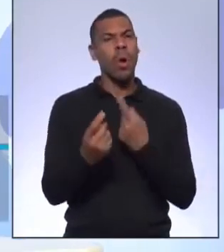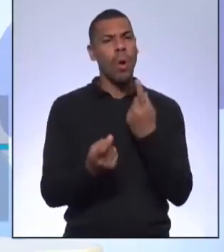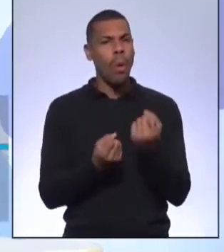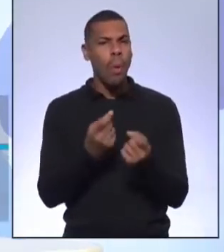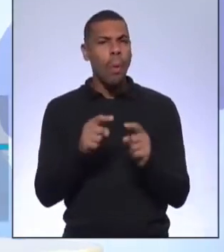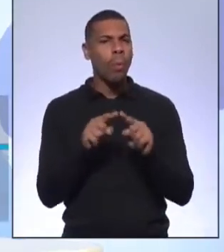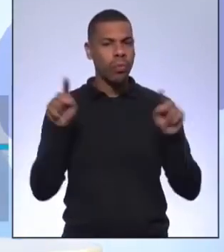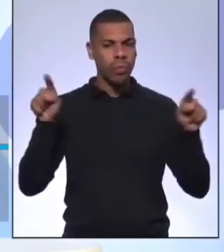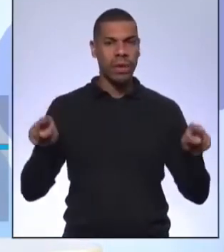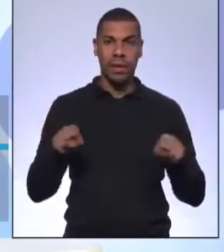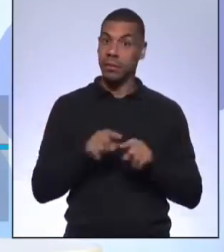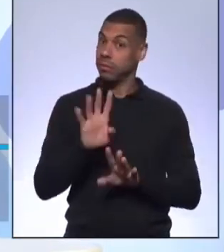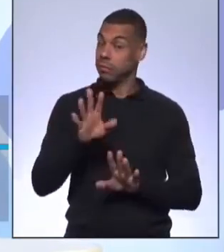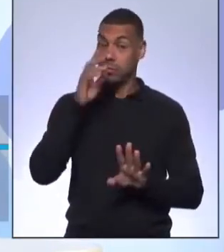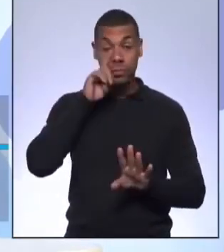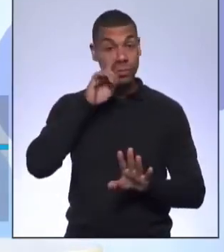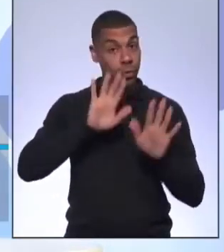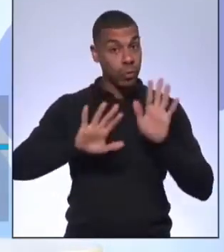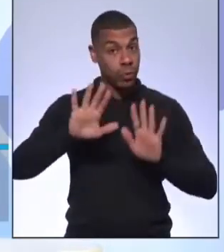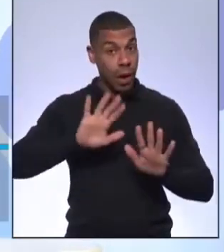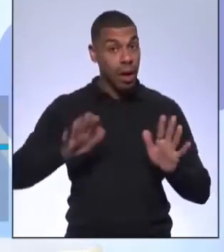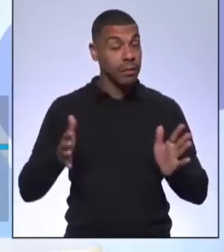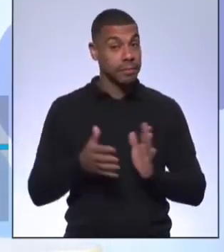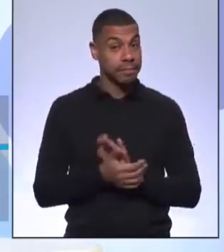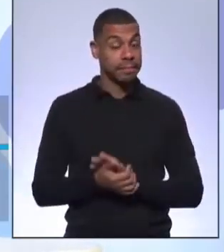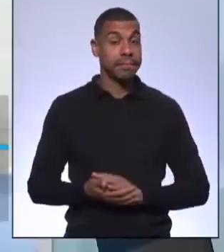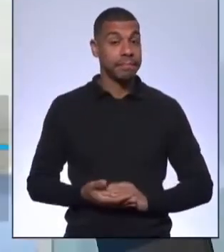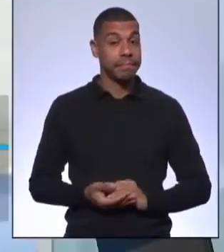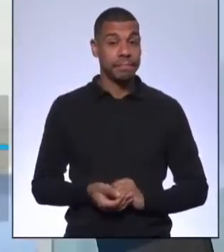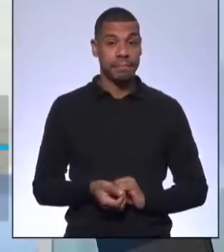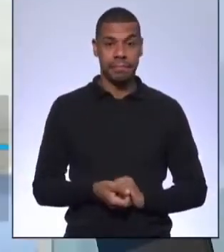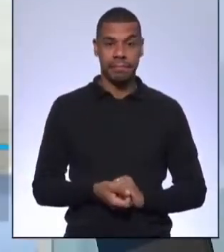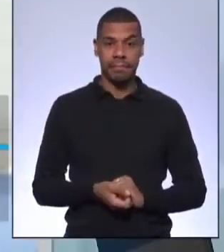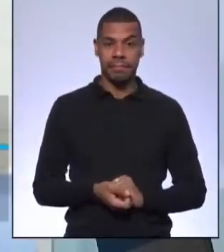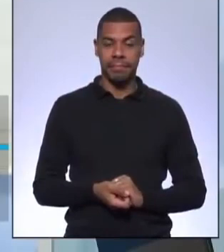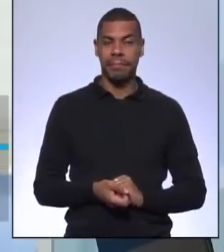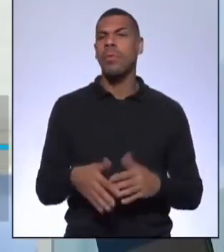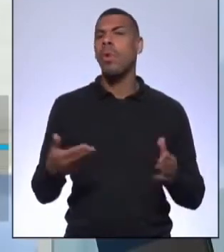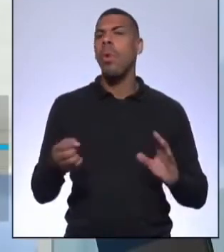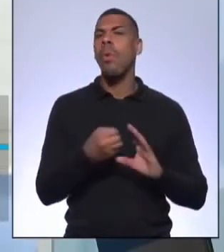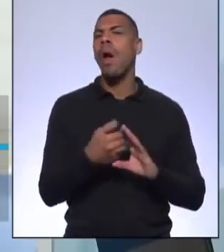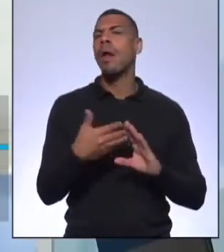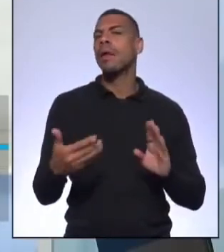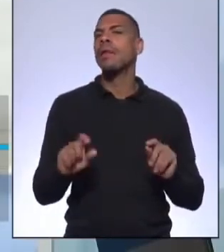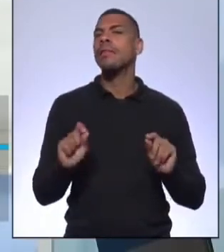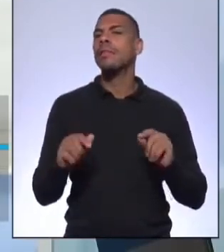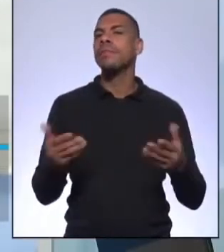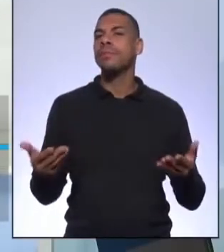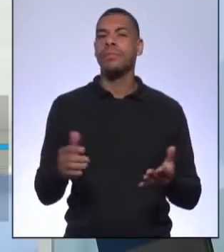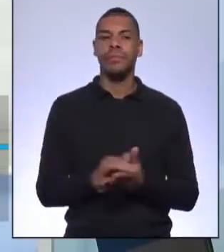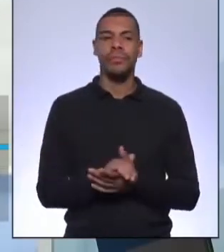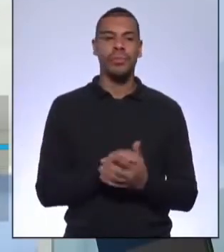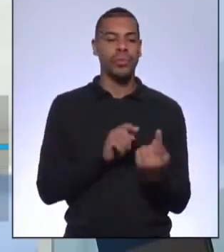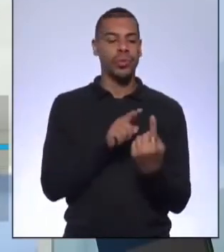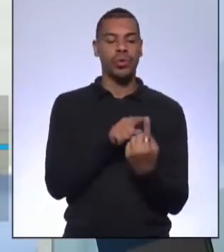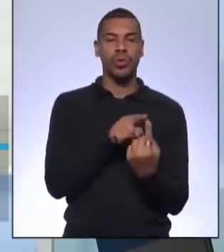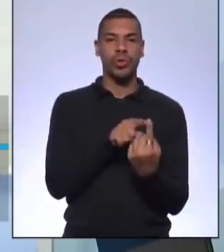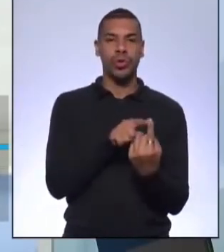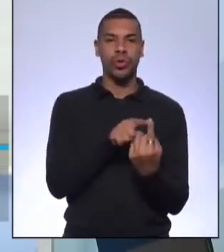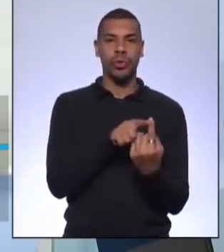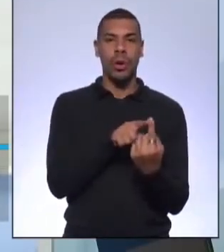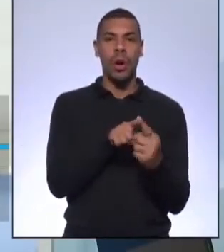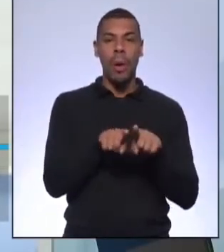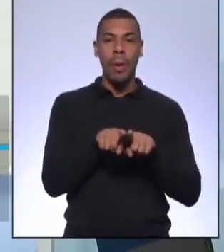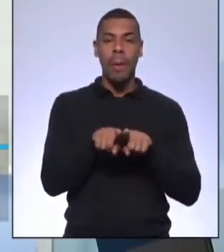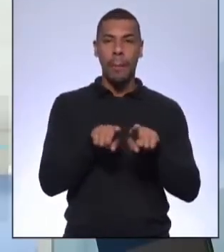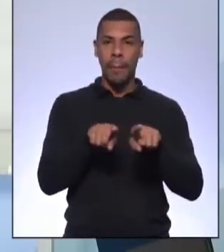né? Tomar cuidado com esses pares, né? Trapézio, gente, ó. Qual é a característica do trapézio, então? Ele só tem um par de lados